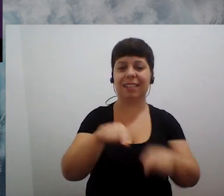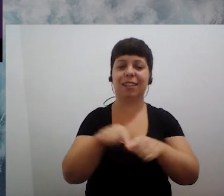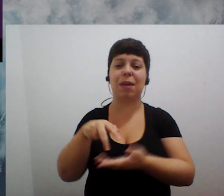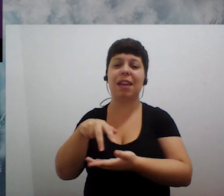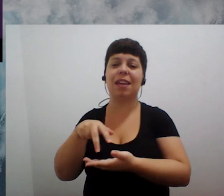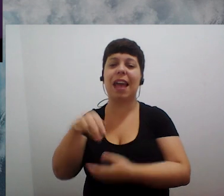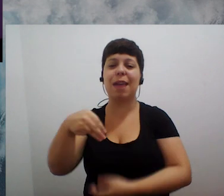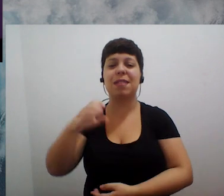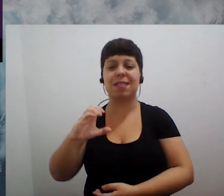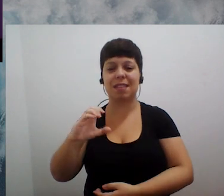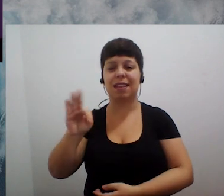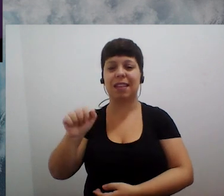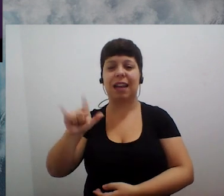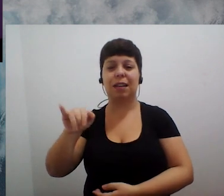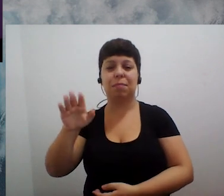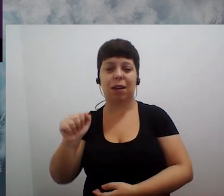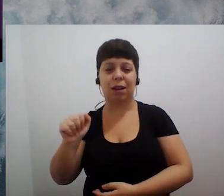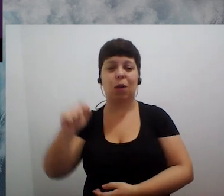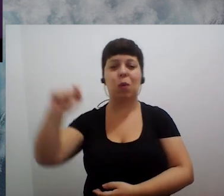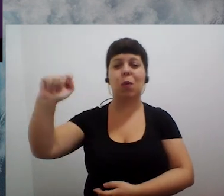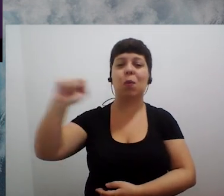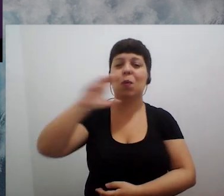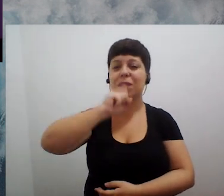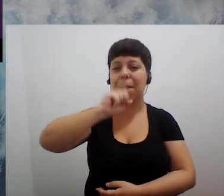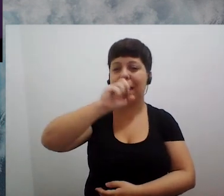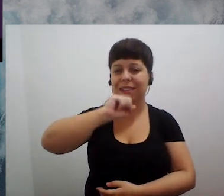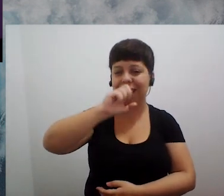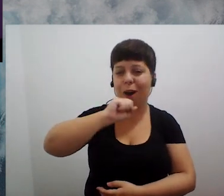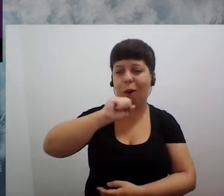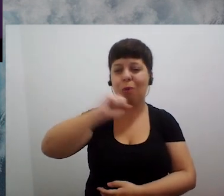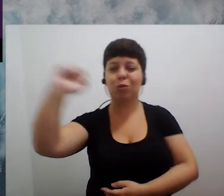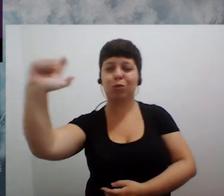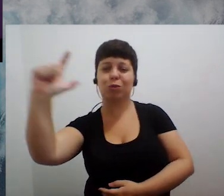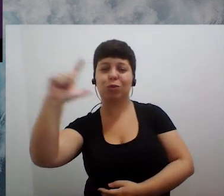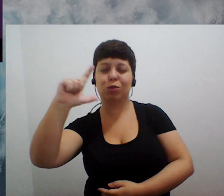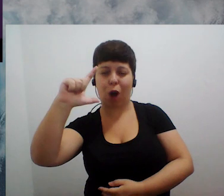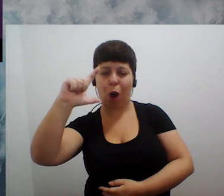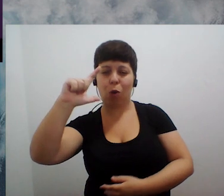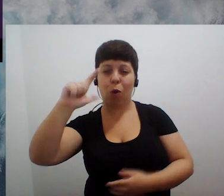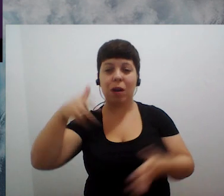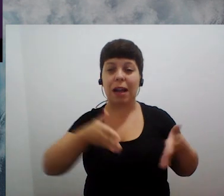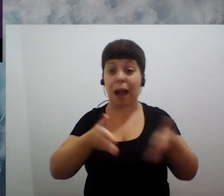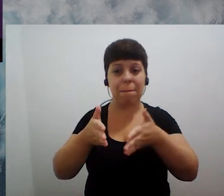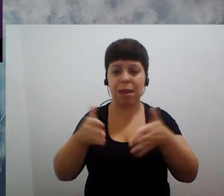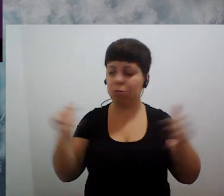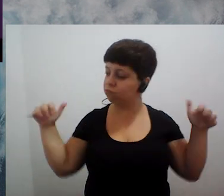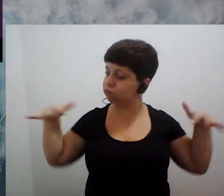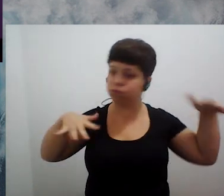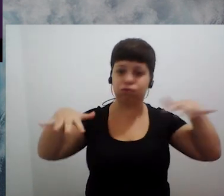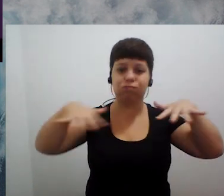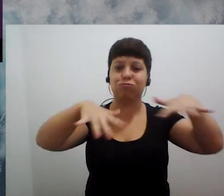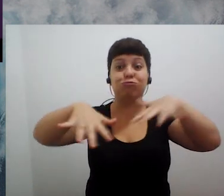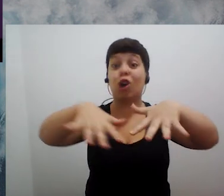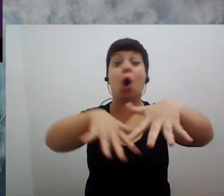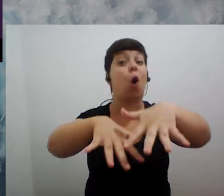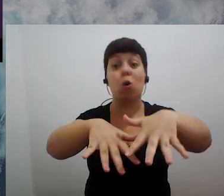Talibã. Um sabadão desse, uma lua dessa, todos os caminhos te levam à favela. Nosso intuito